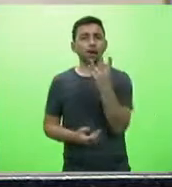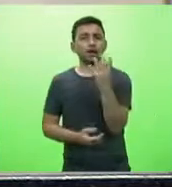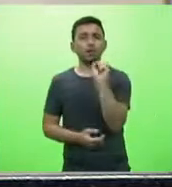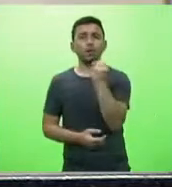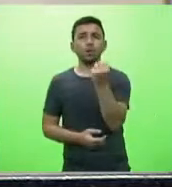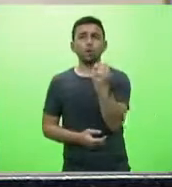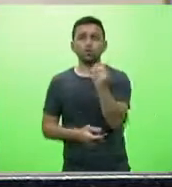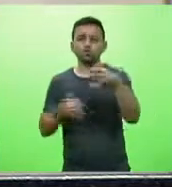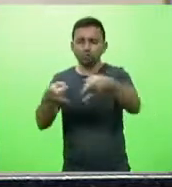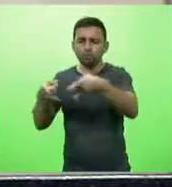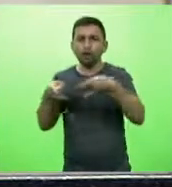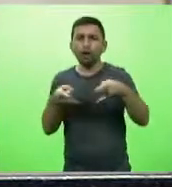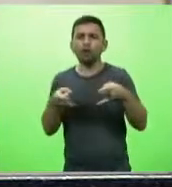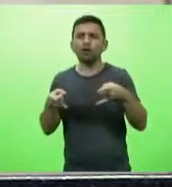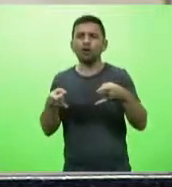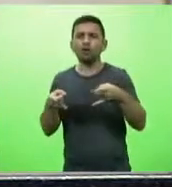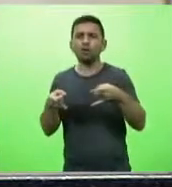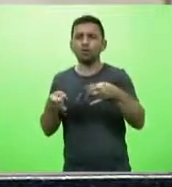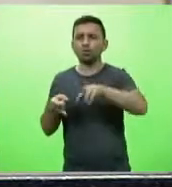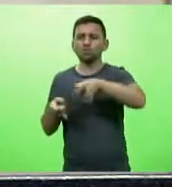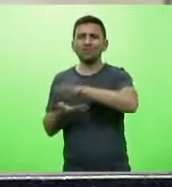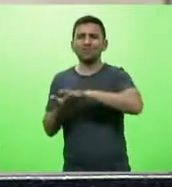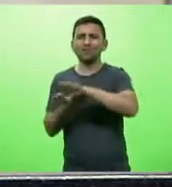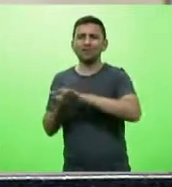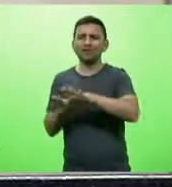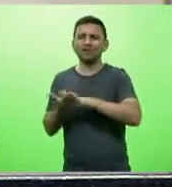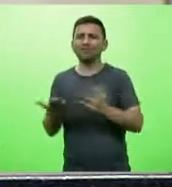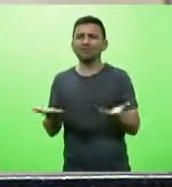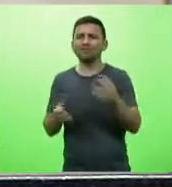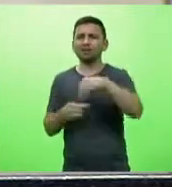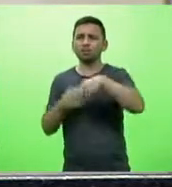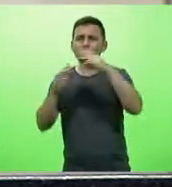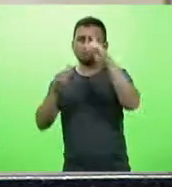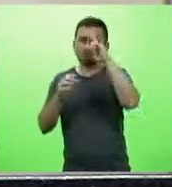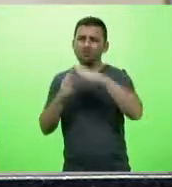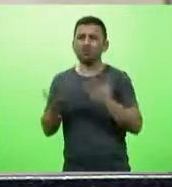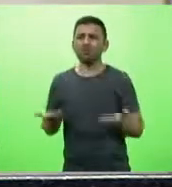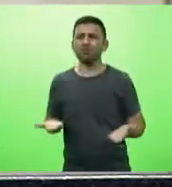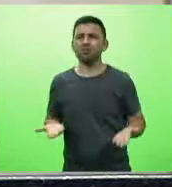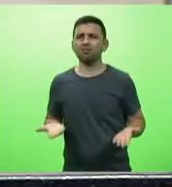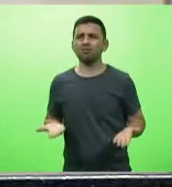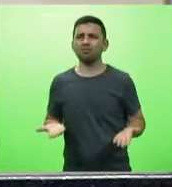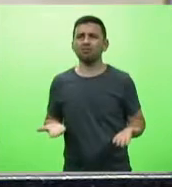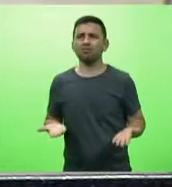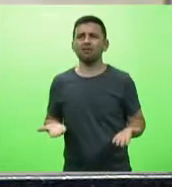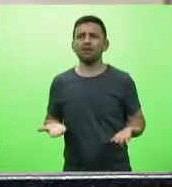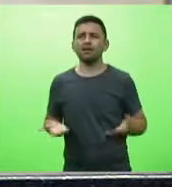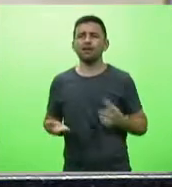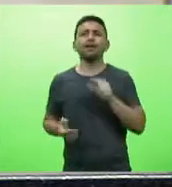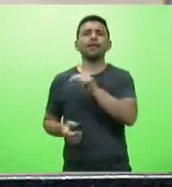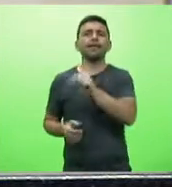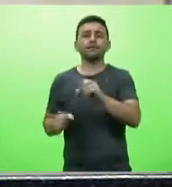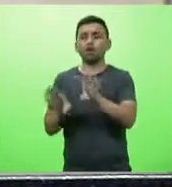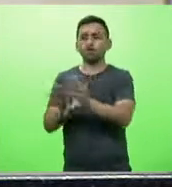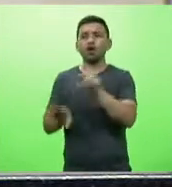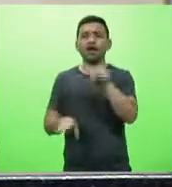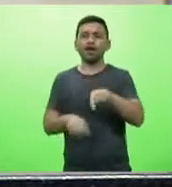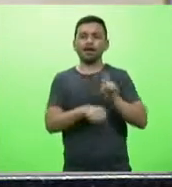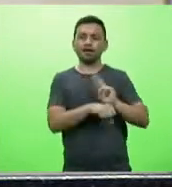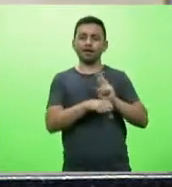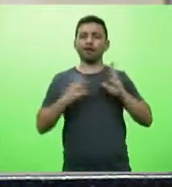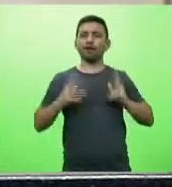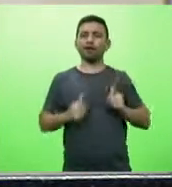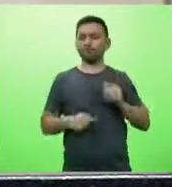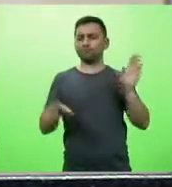leitos sem ser utilizado. E me parece que quem fechou o hospital lá foi a Vigilância Sanitária.